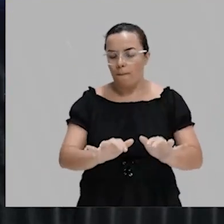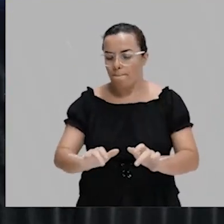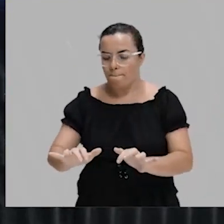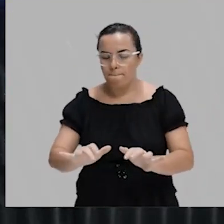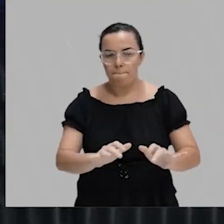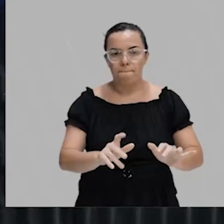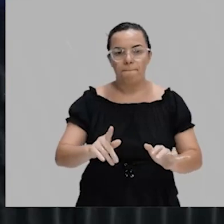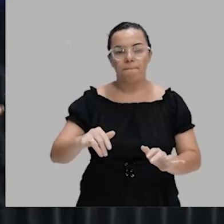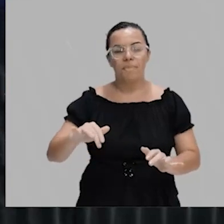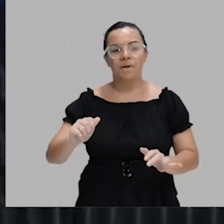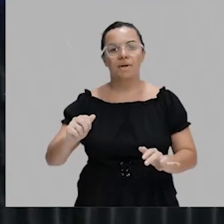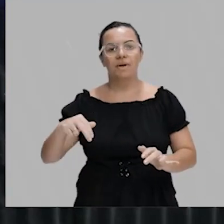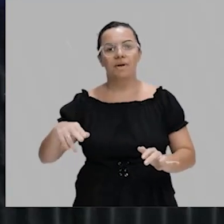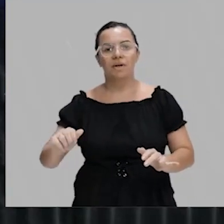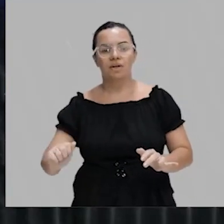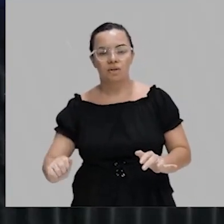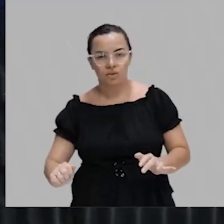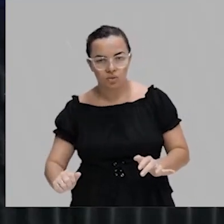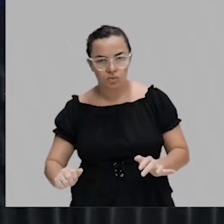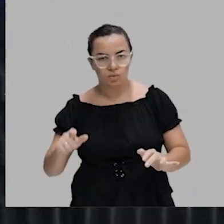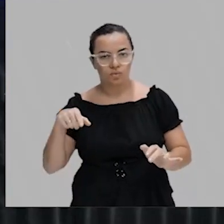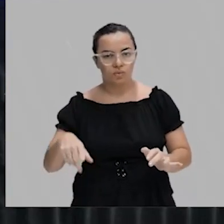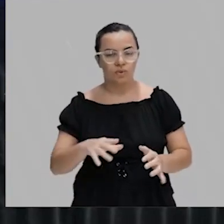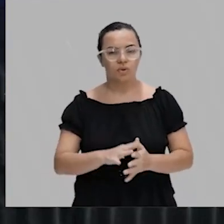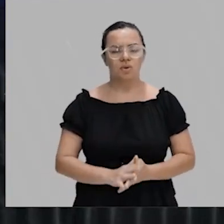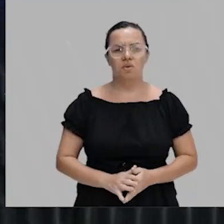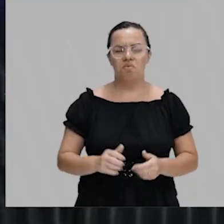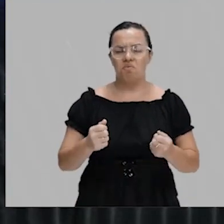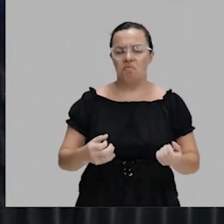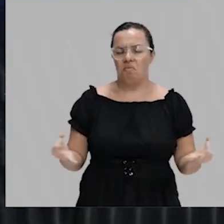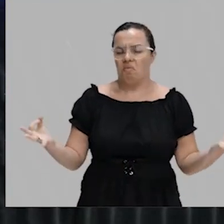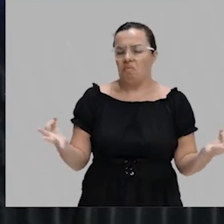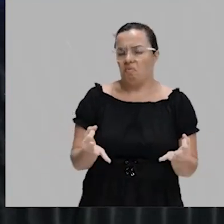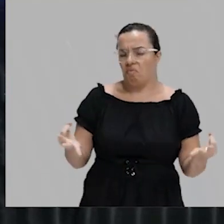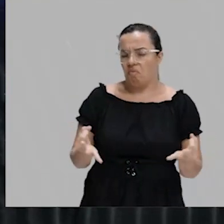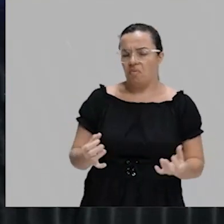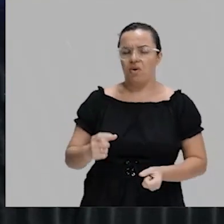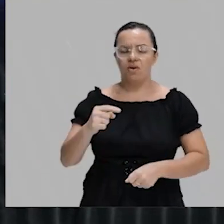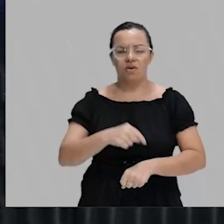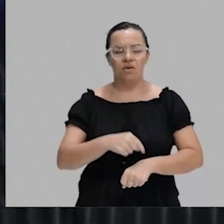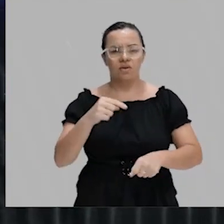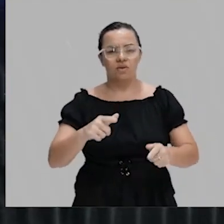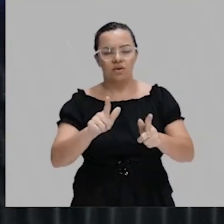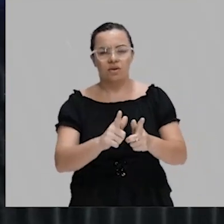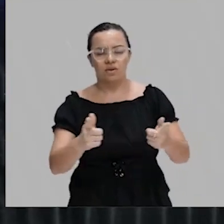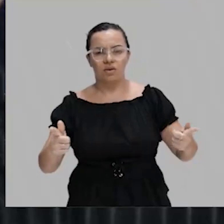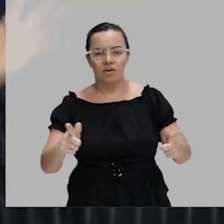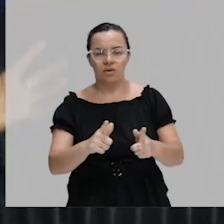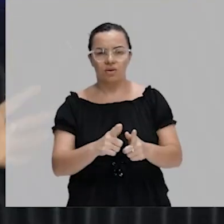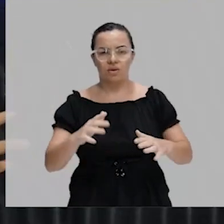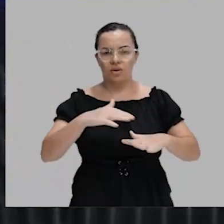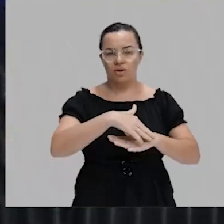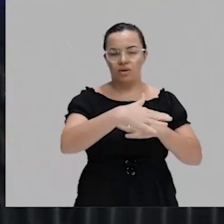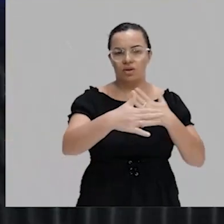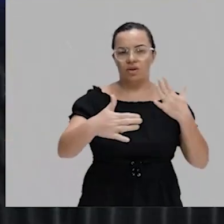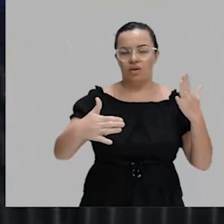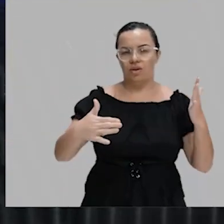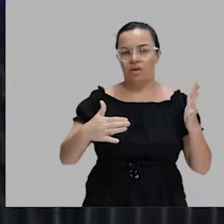também de forma muito precisa, porque existe um tempo musical e tudo isso vai dar